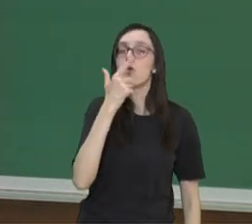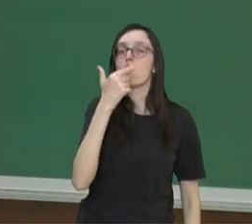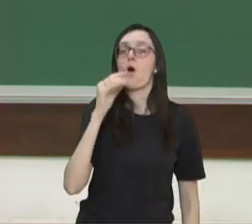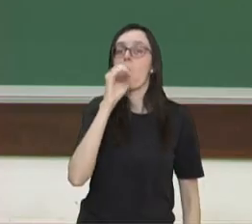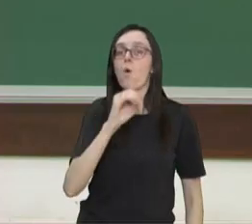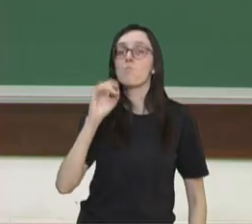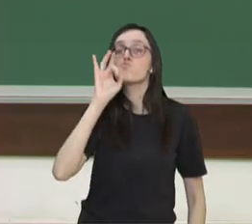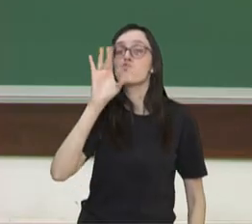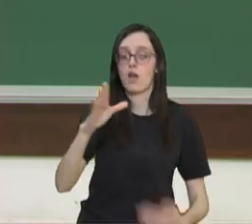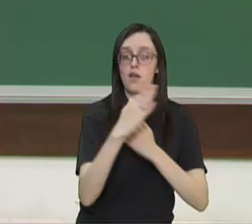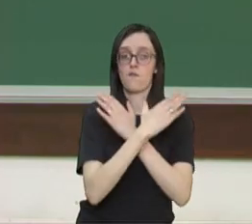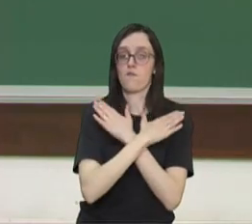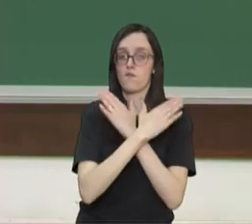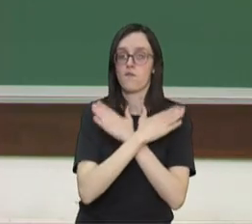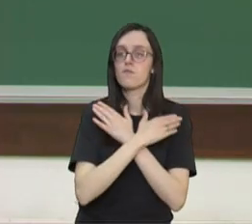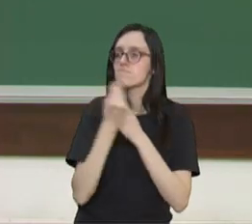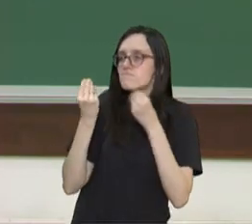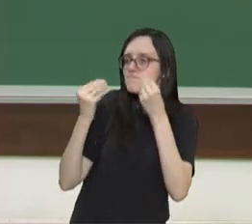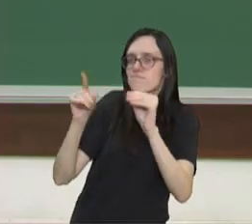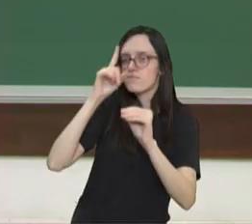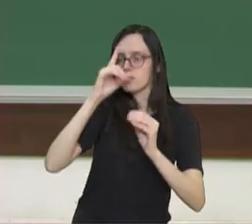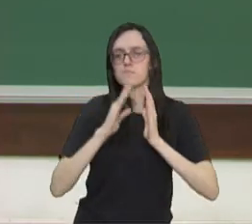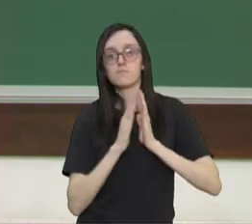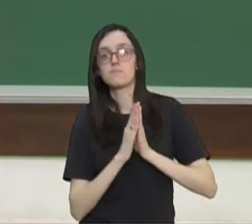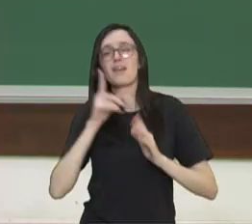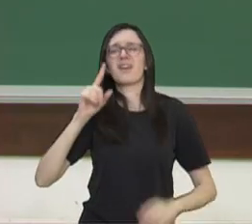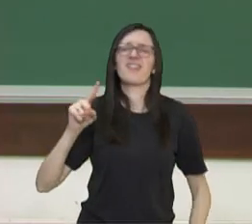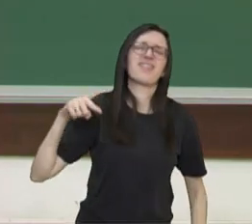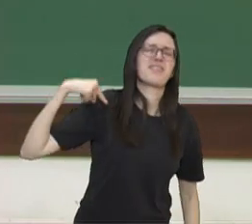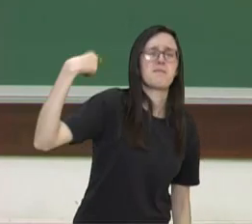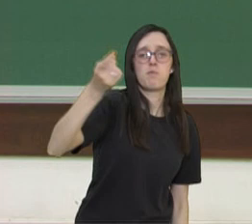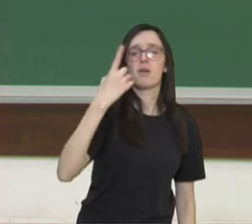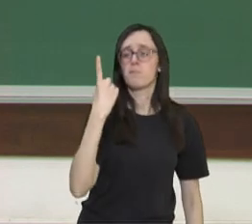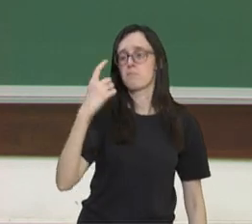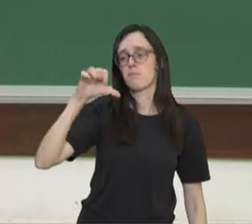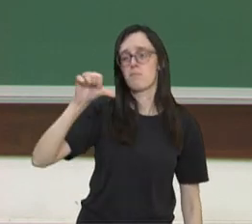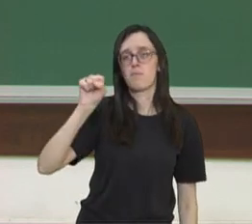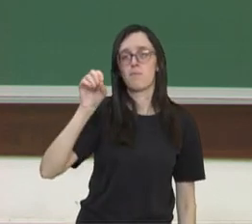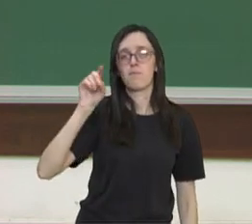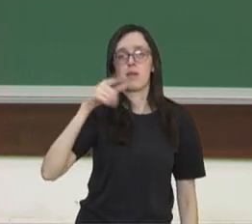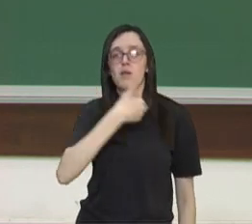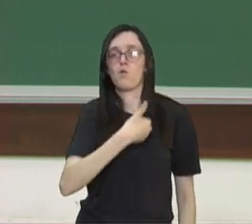foi colocado como o dia da padroeira do Brasil em 1980, no governo do